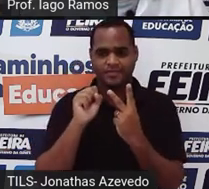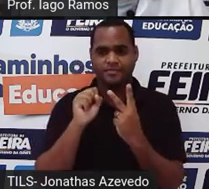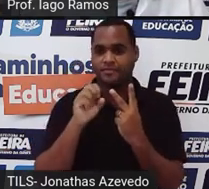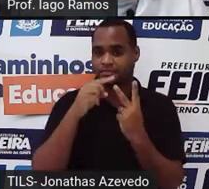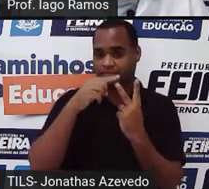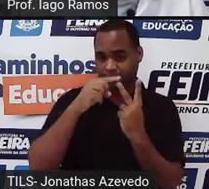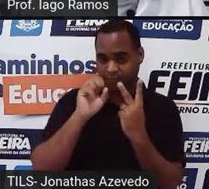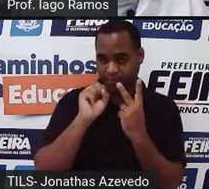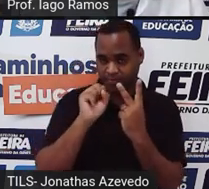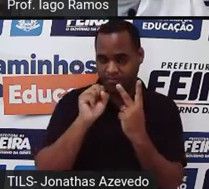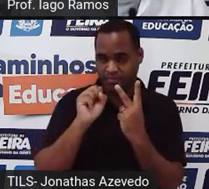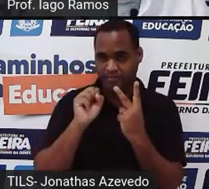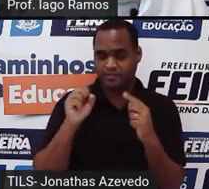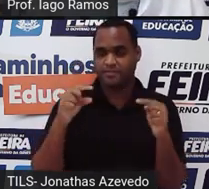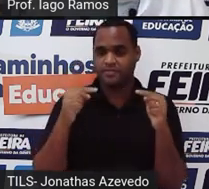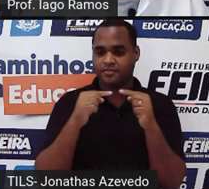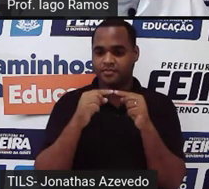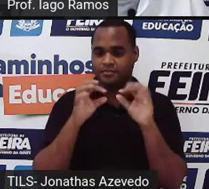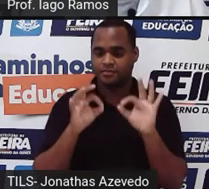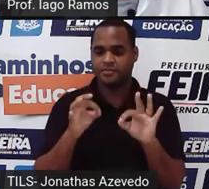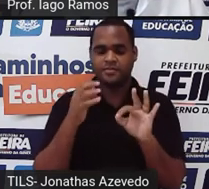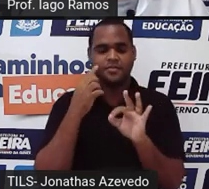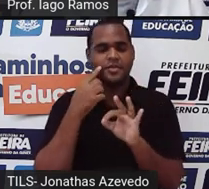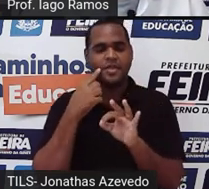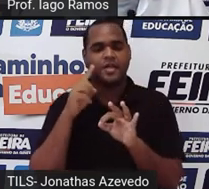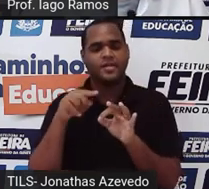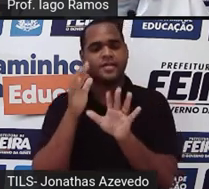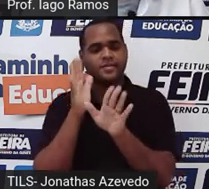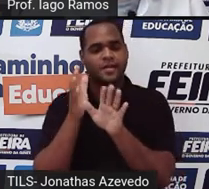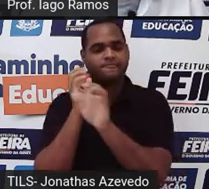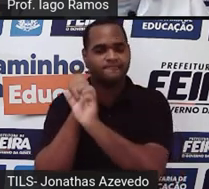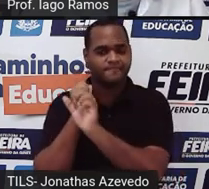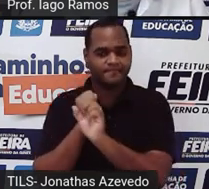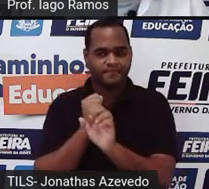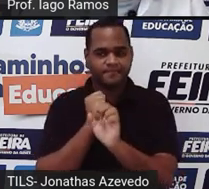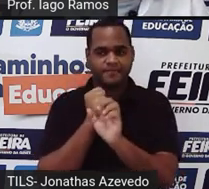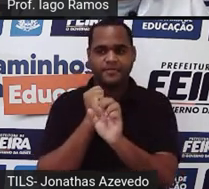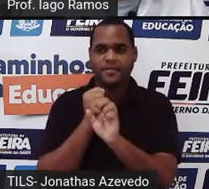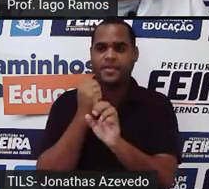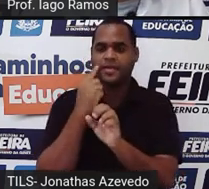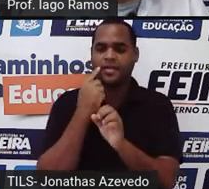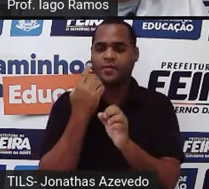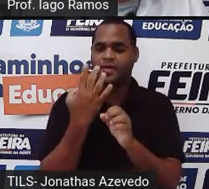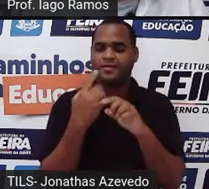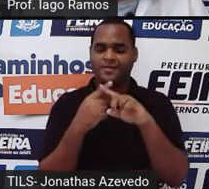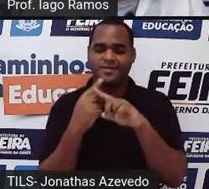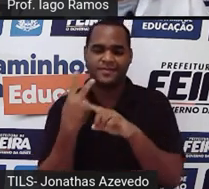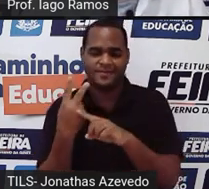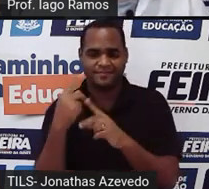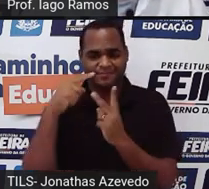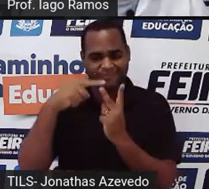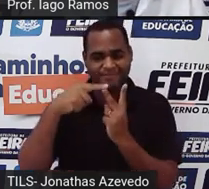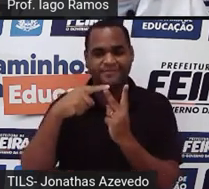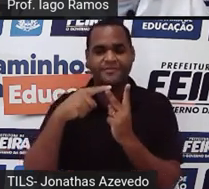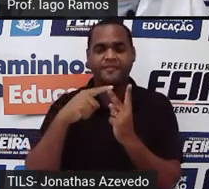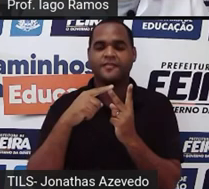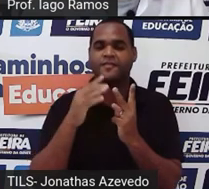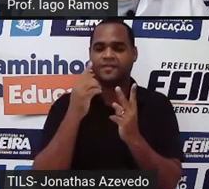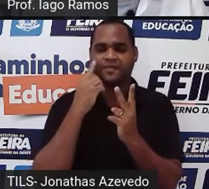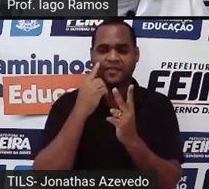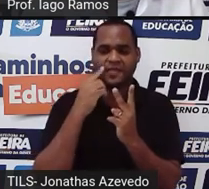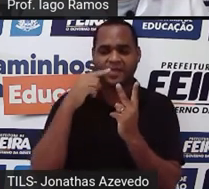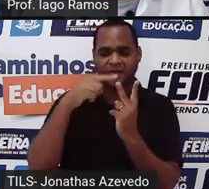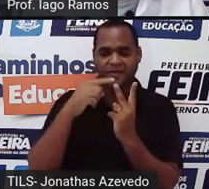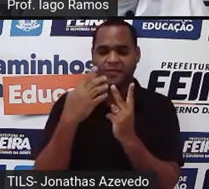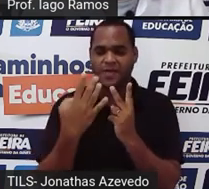8. Raiz de 8, como a gente já até tinha calculado, a gente faz raiz quadrada de 4 vezes 2. Raiz quadrada